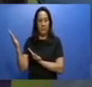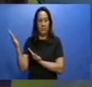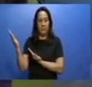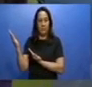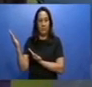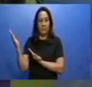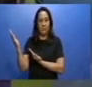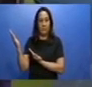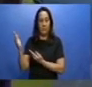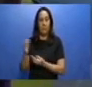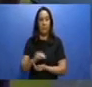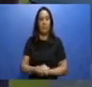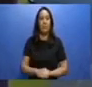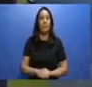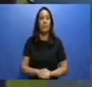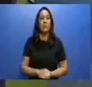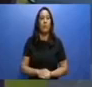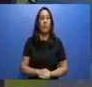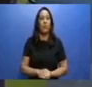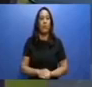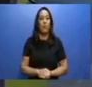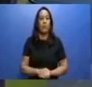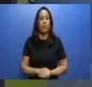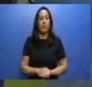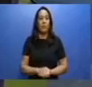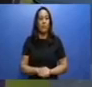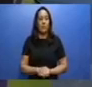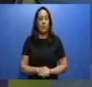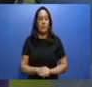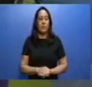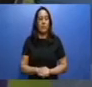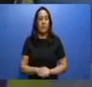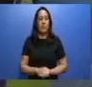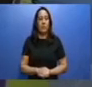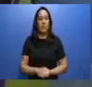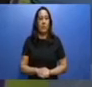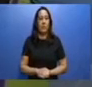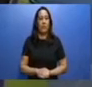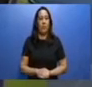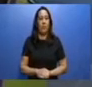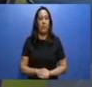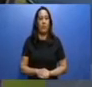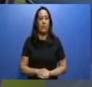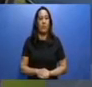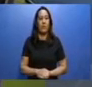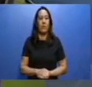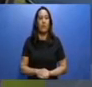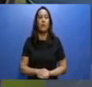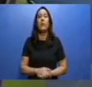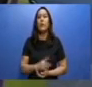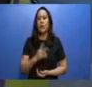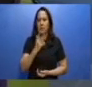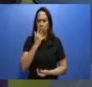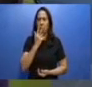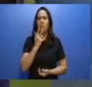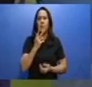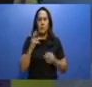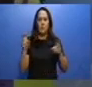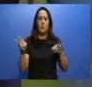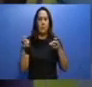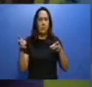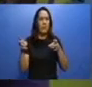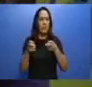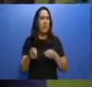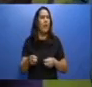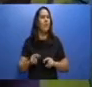triângulo. Onde mais tem? Aqui meio verdinho, tá vendo? nós identificamos essas duas.